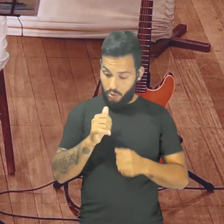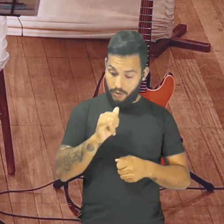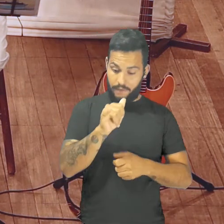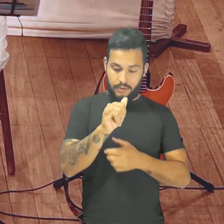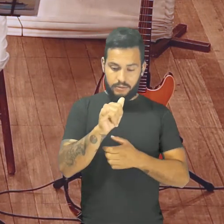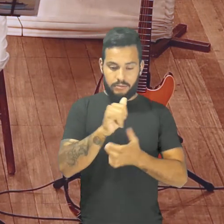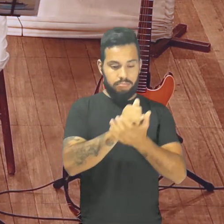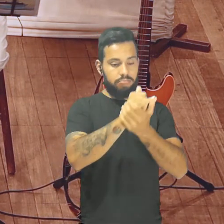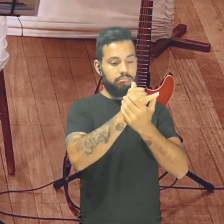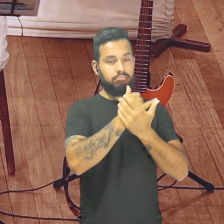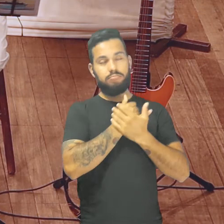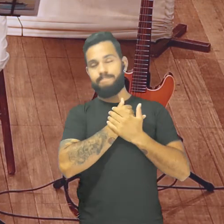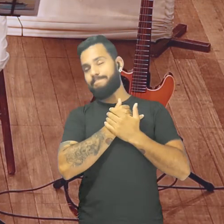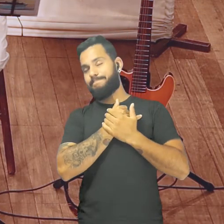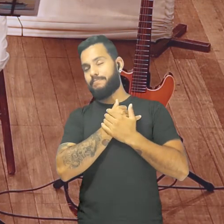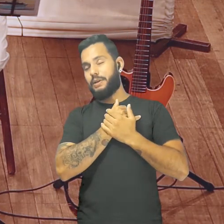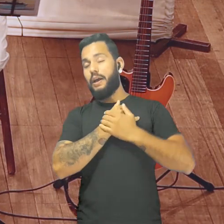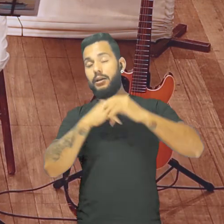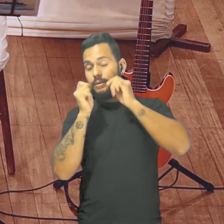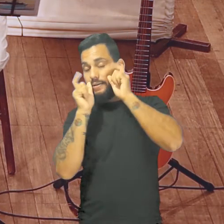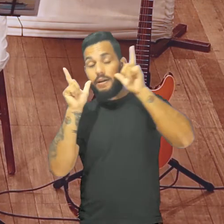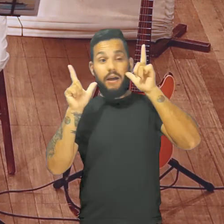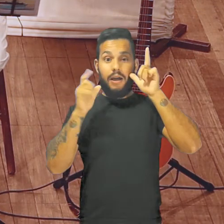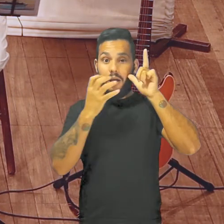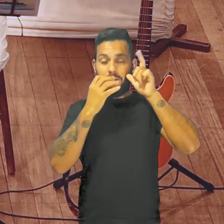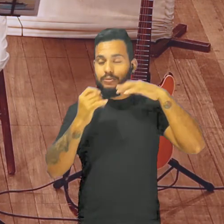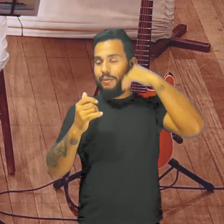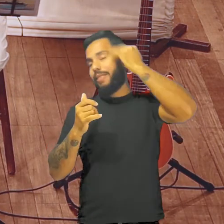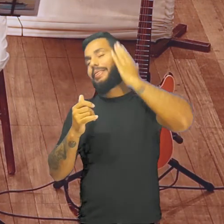o timão estava a lamber o meu rosto. Para, timão, para!